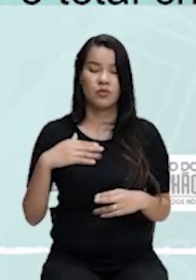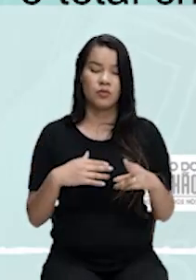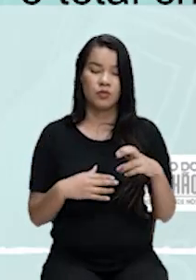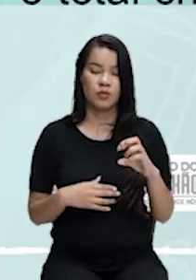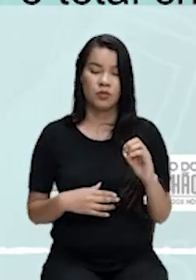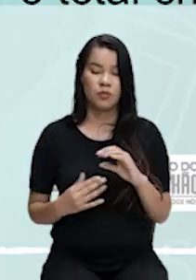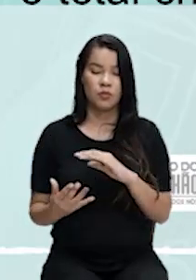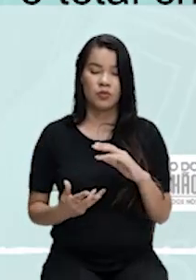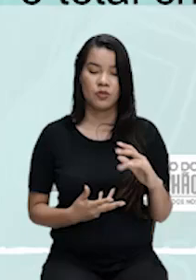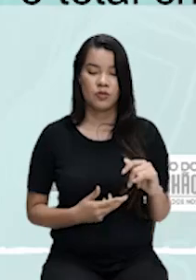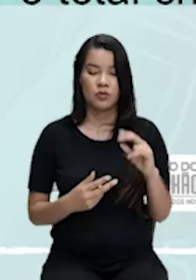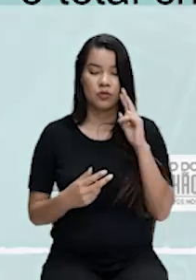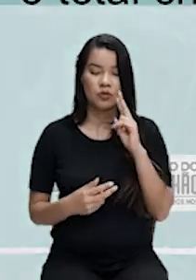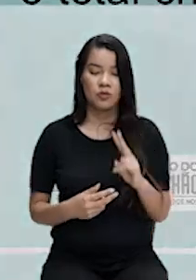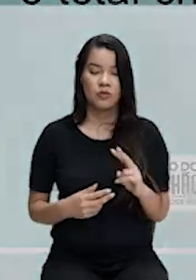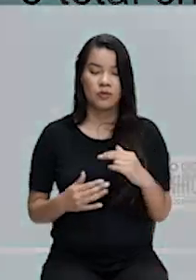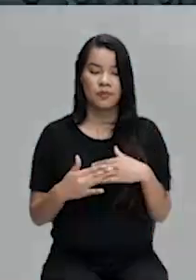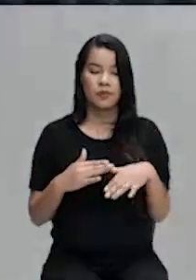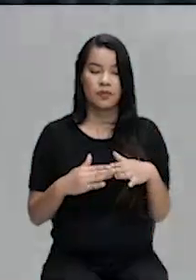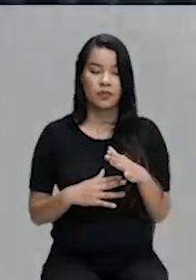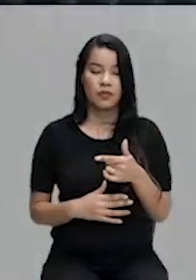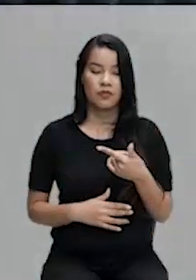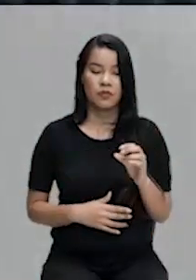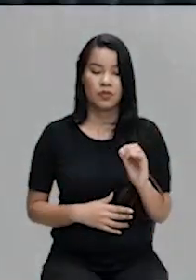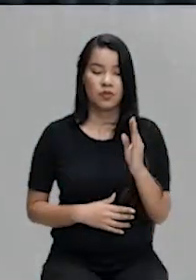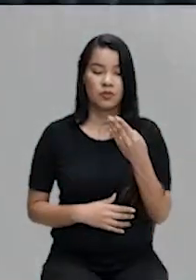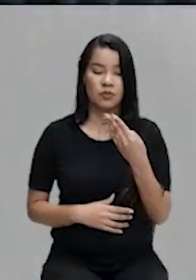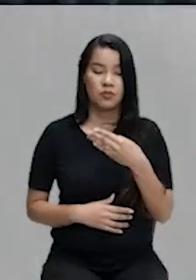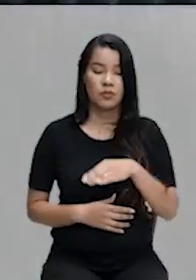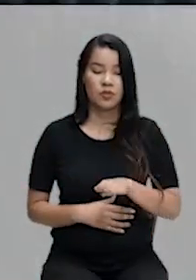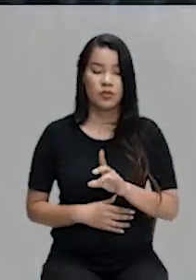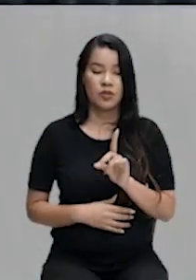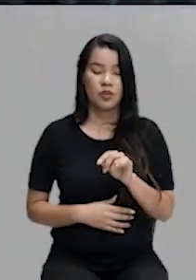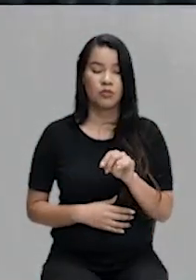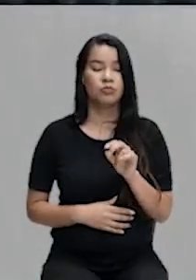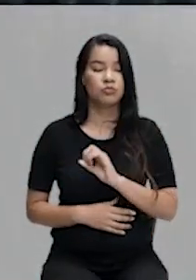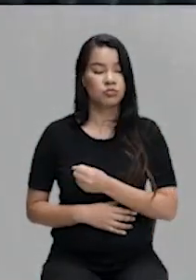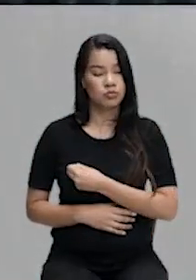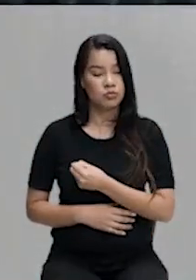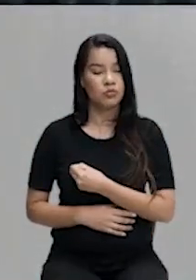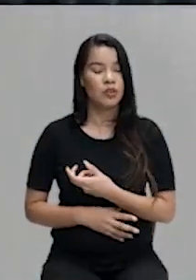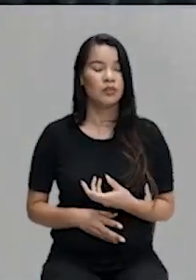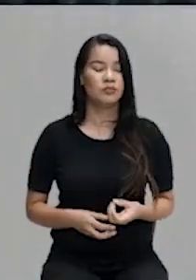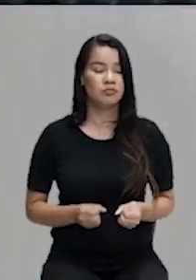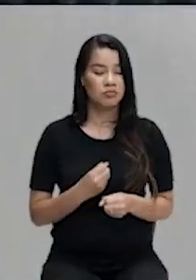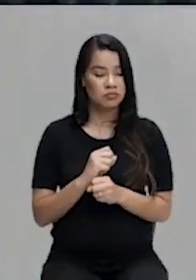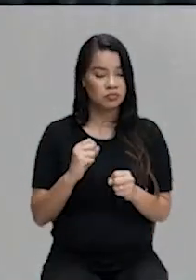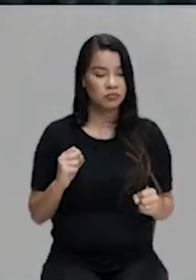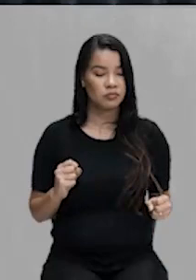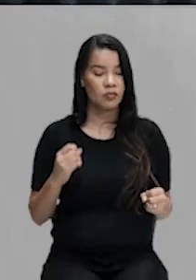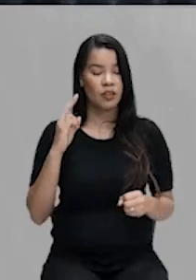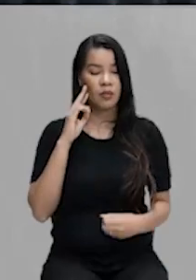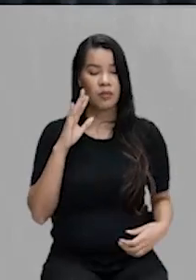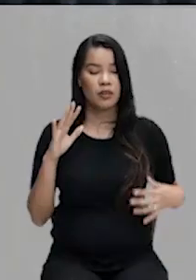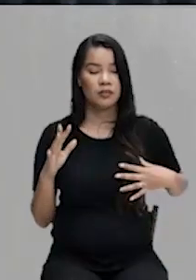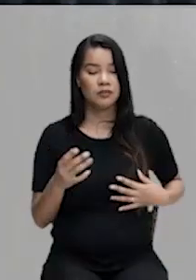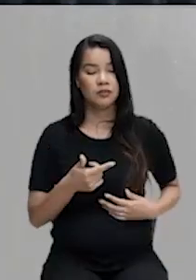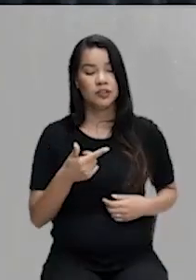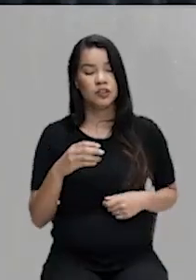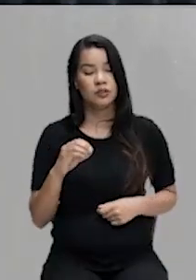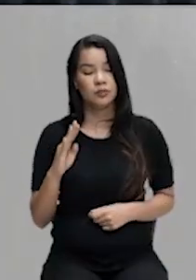o total chega a 20 bilhões. Gente, é um número muito expressivo. Imaginem, 20 bilhões de